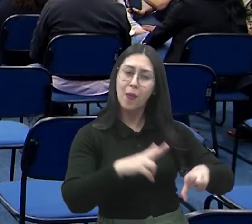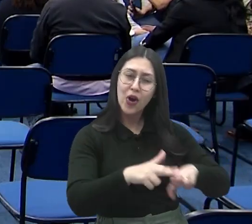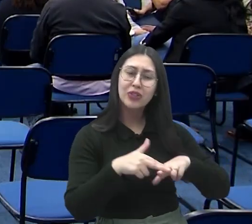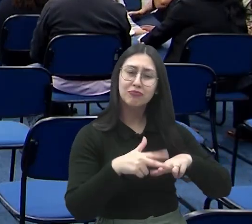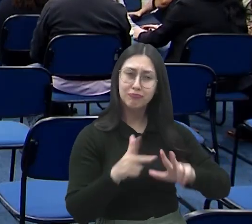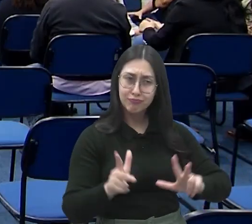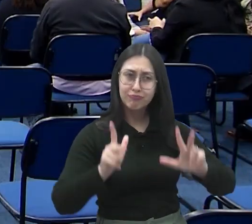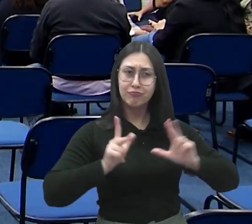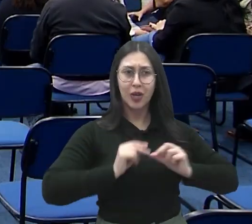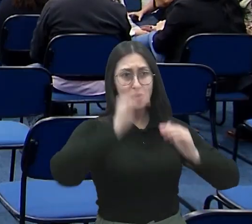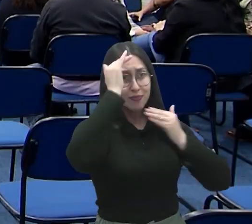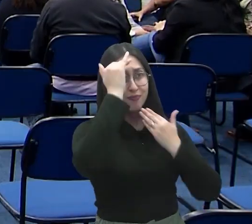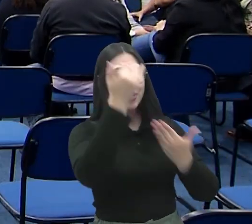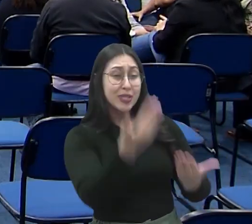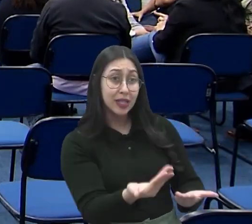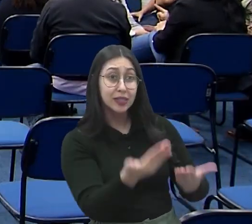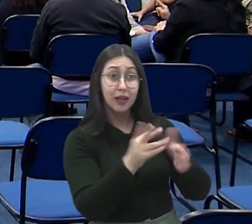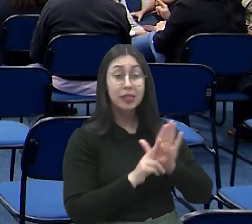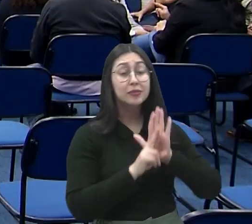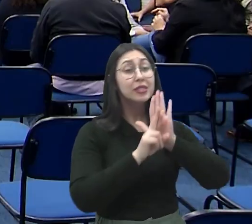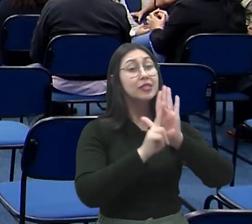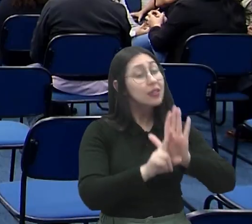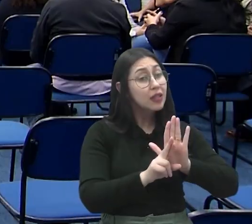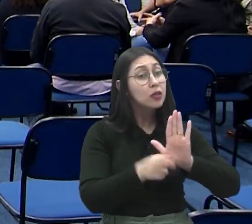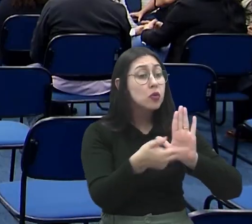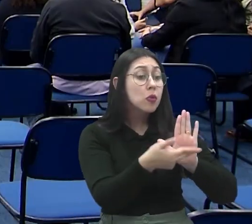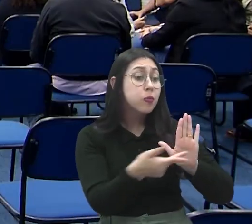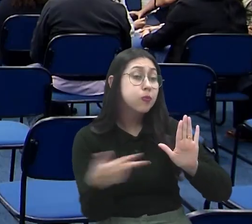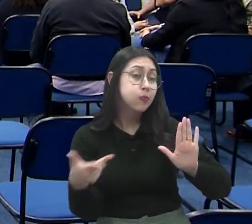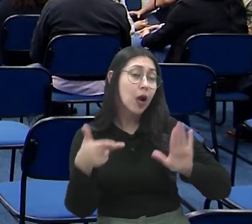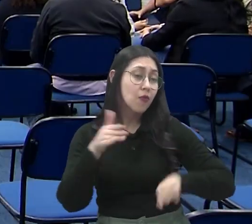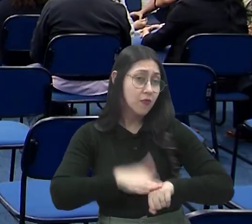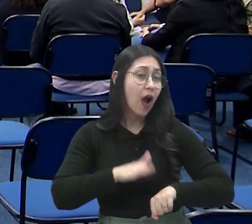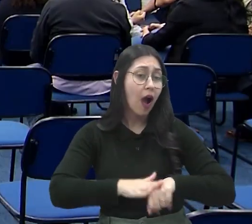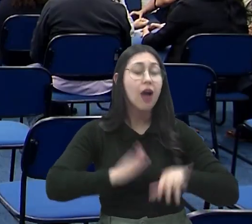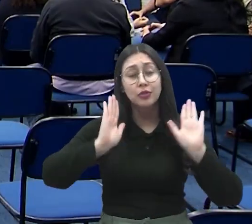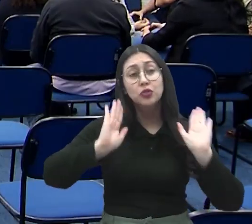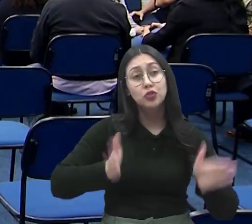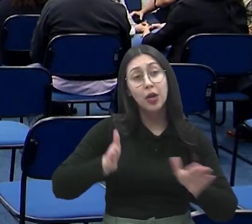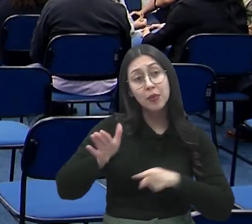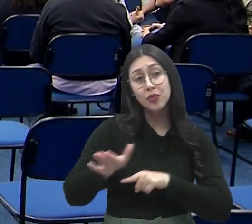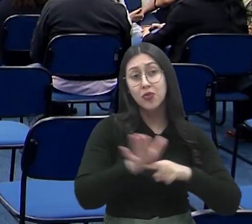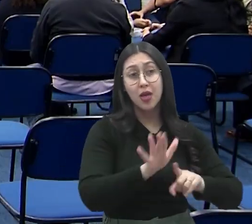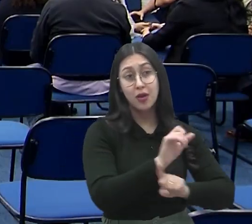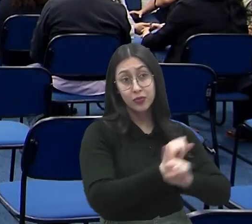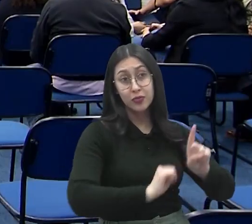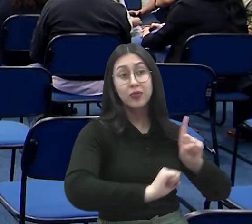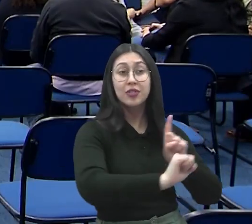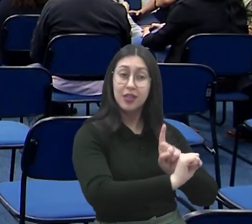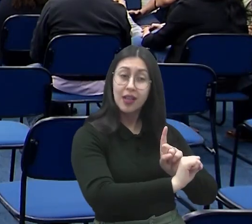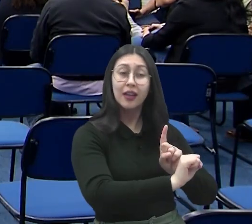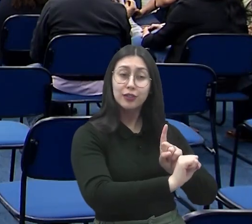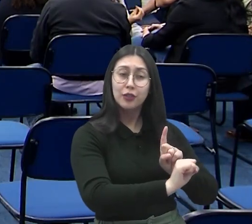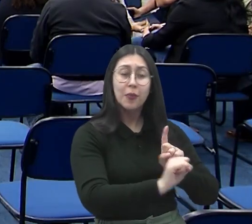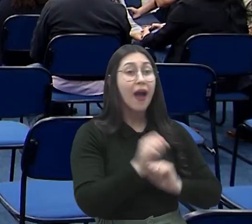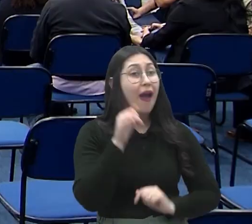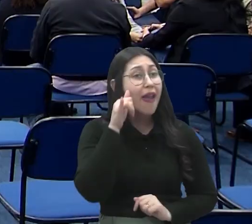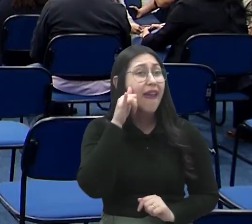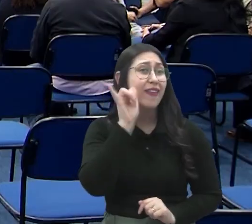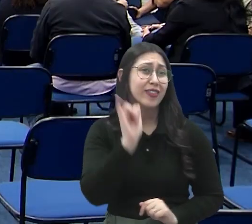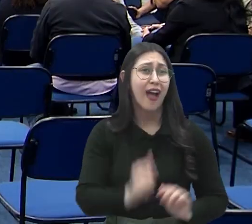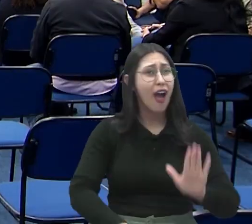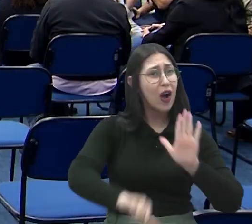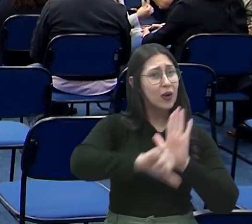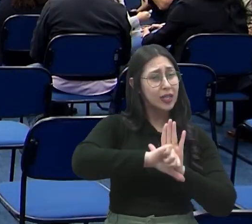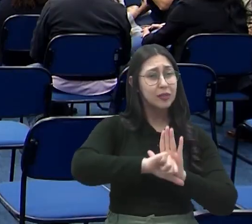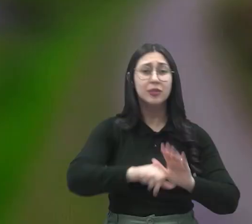justa essa homenagem representando tudo aquilo que ele já fez pela sociedade, pelo cidadão de bem no combate aos